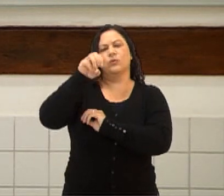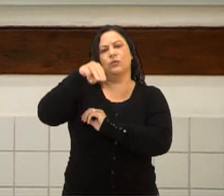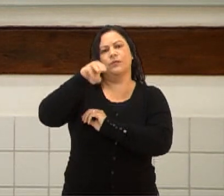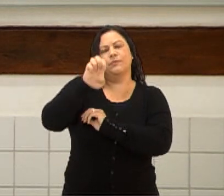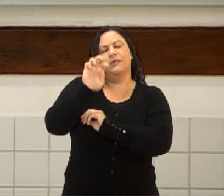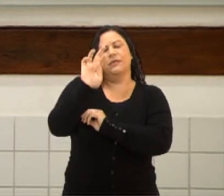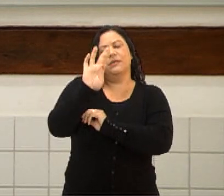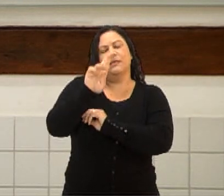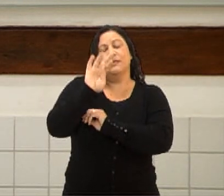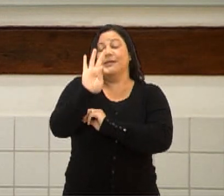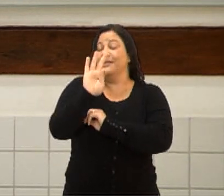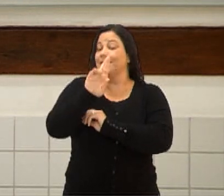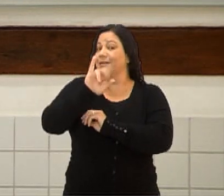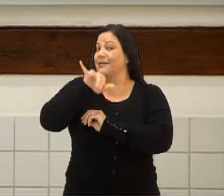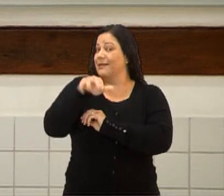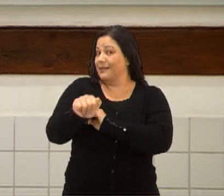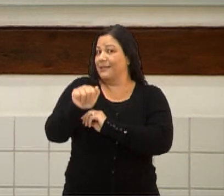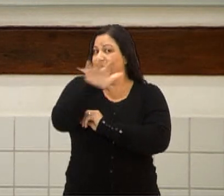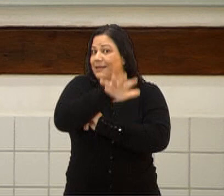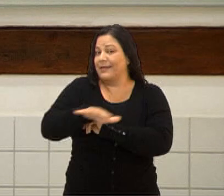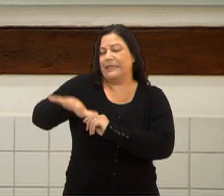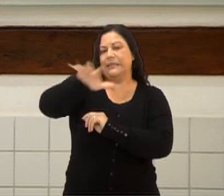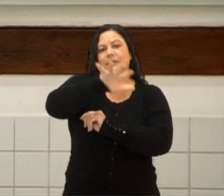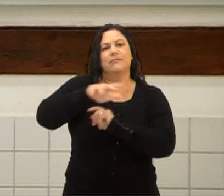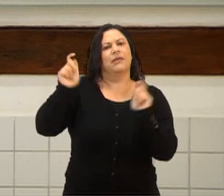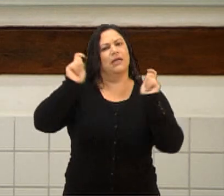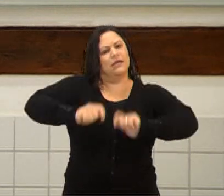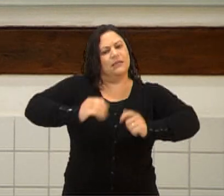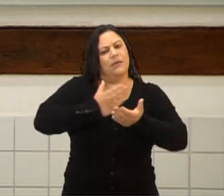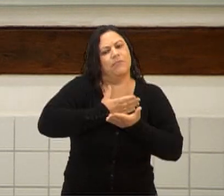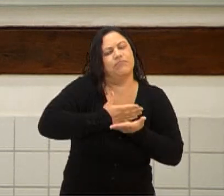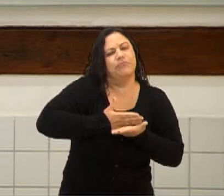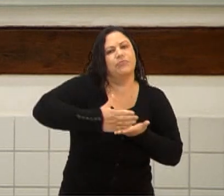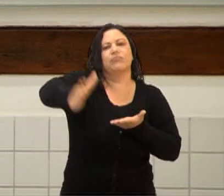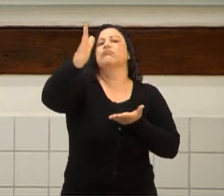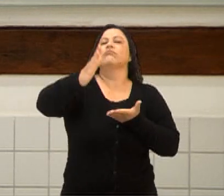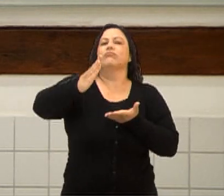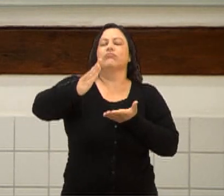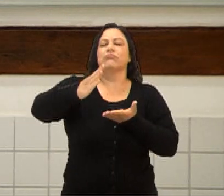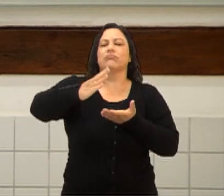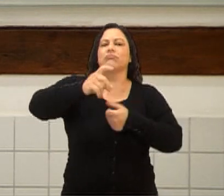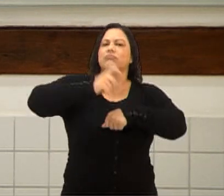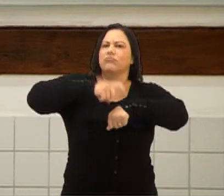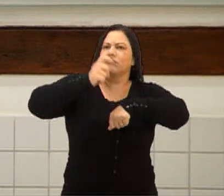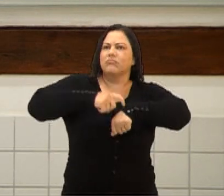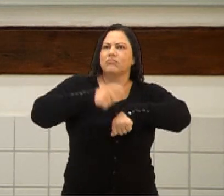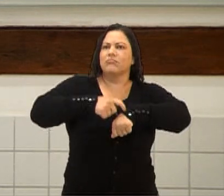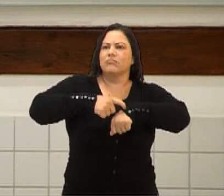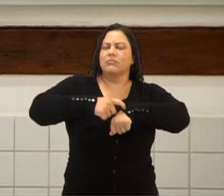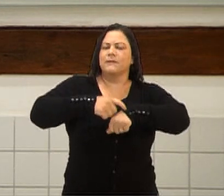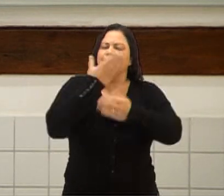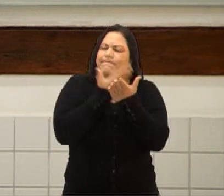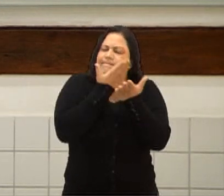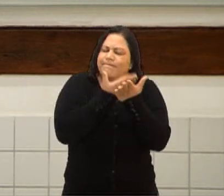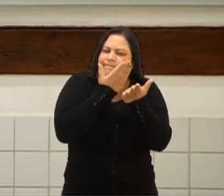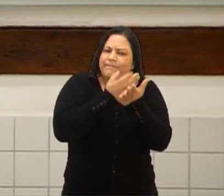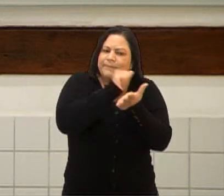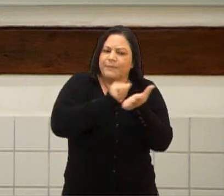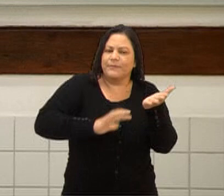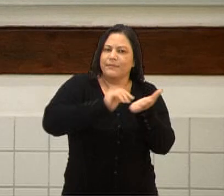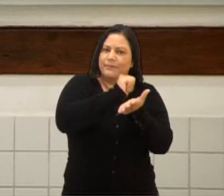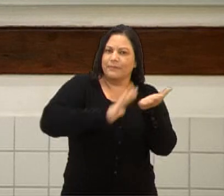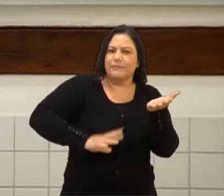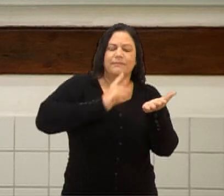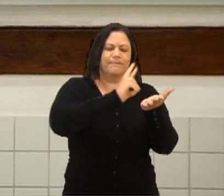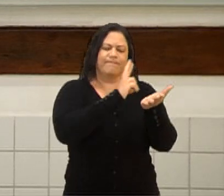faça isso, registre, não perca tempo. Essa é a maneira mais clara que você tem de estudar, é quando você